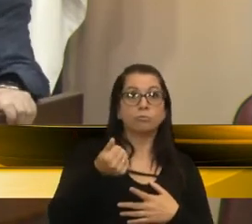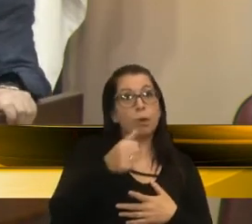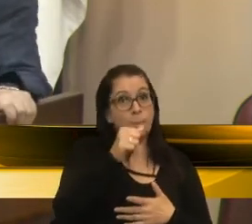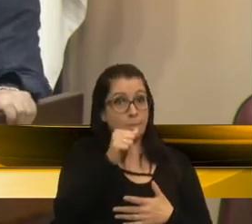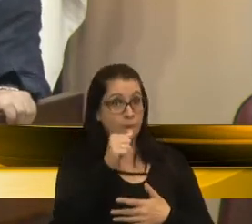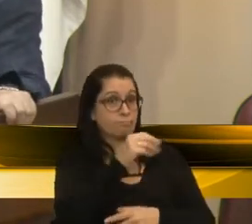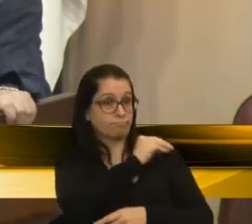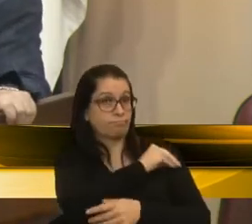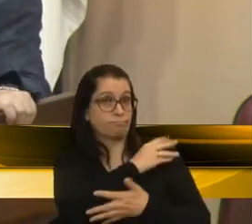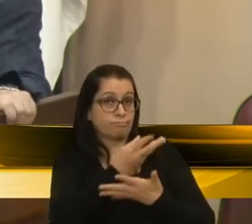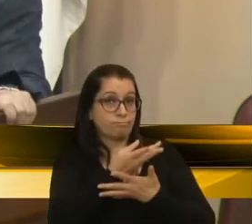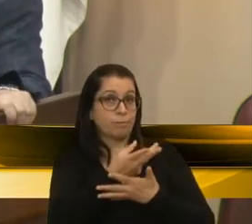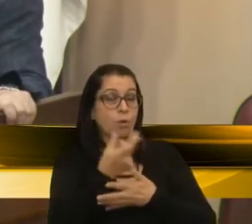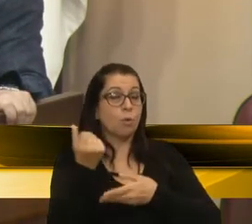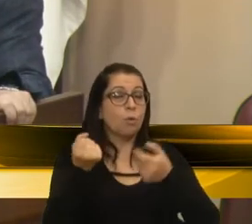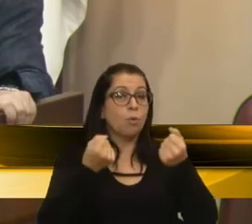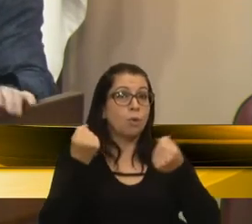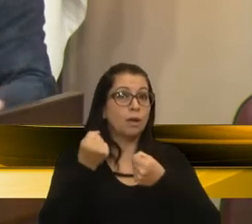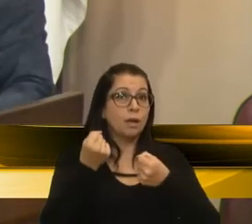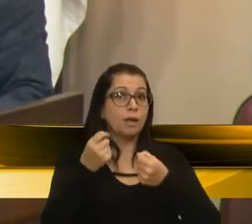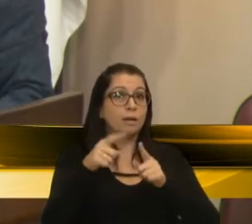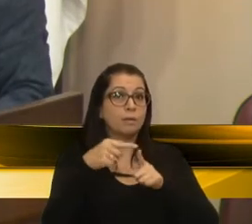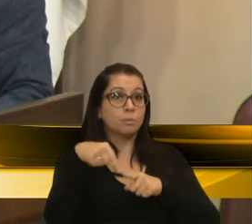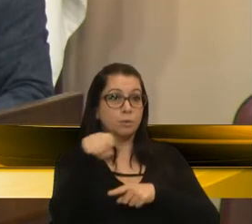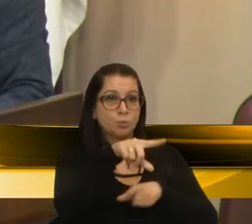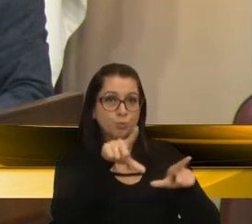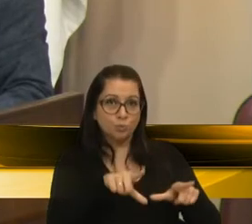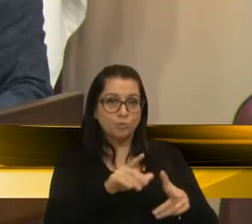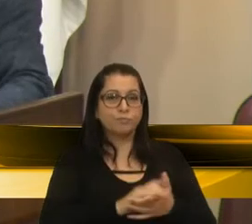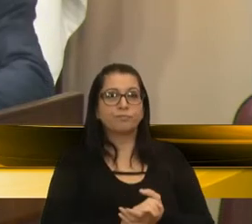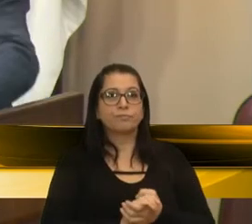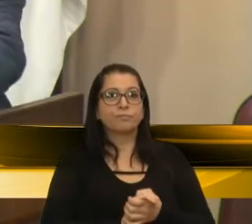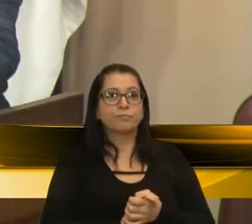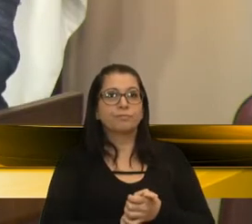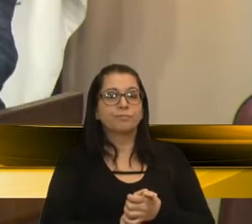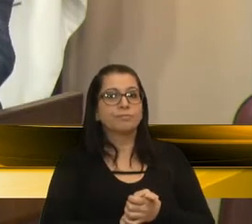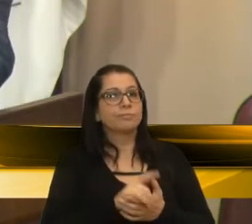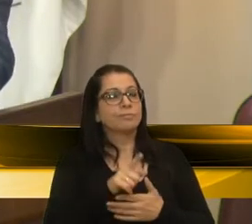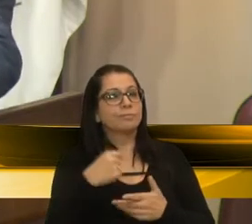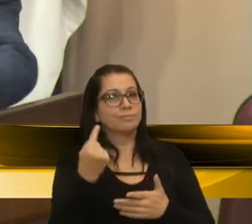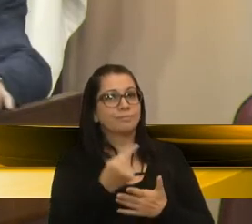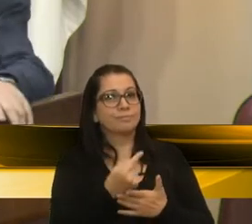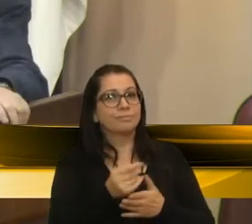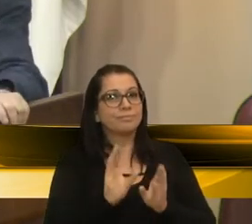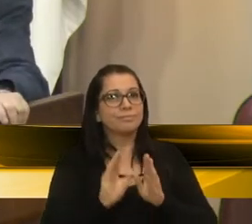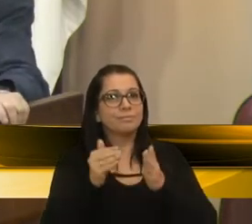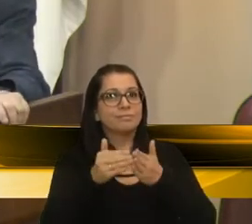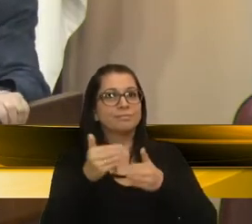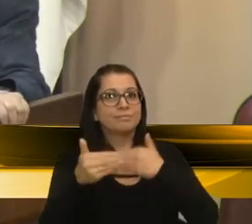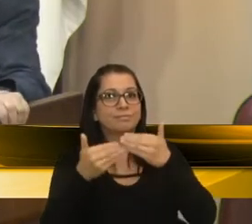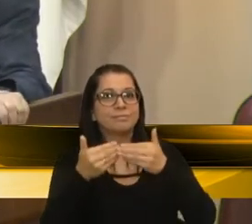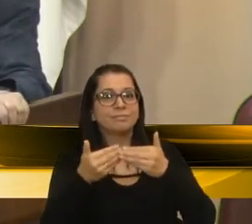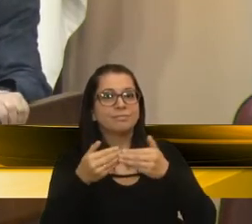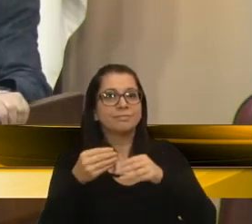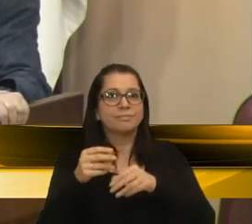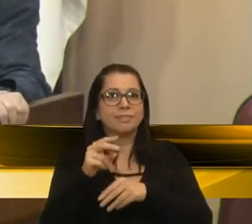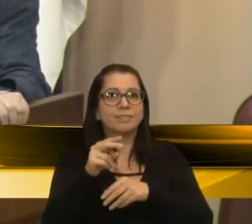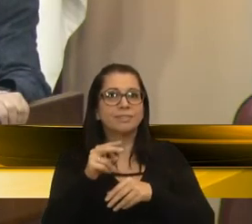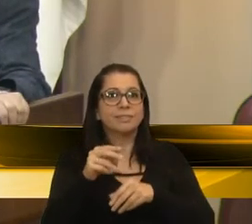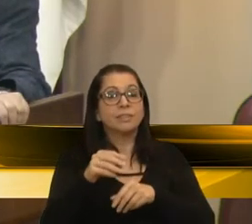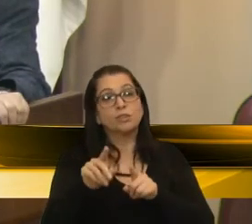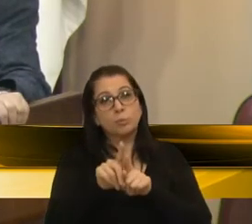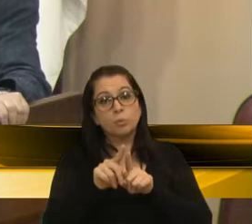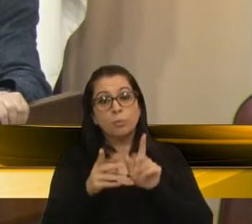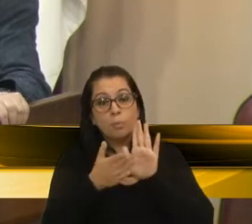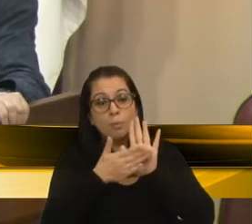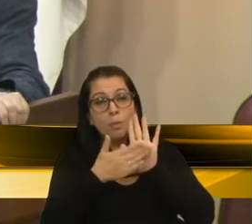ou veículos, né, que passem por aquele local. Então, nós, através da Comissão de Desenvolvimento Urbano, estaremos